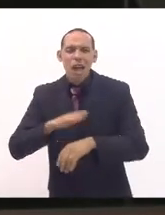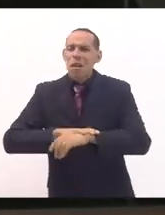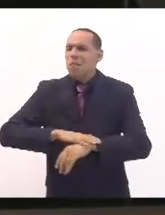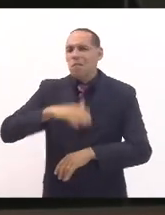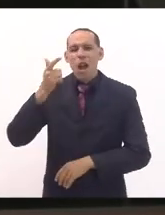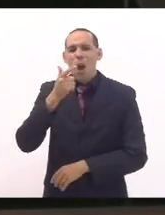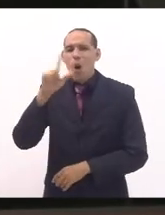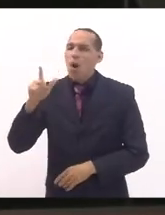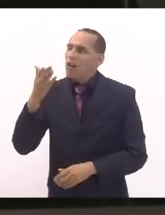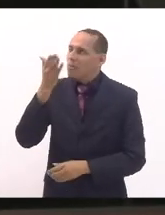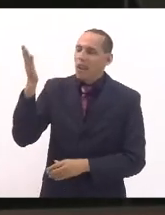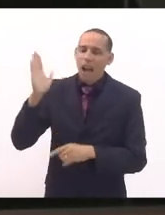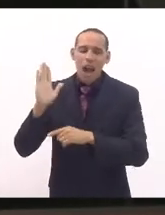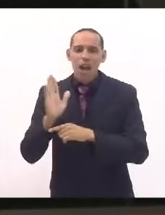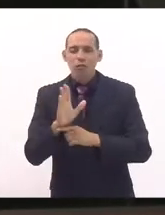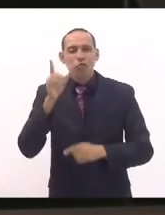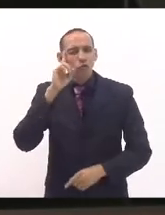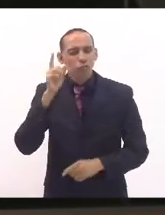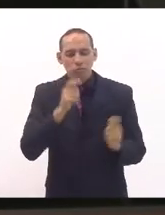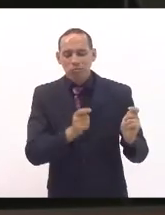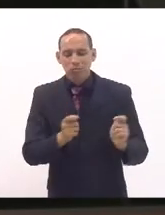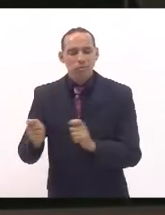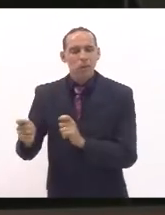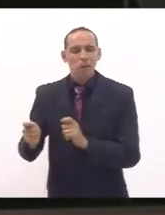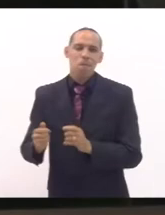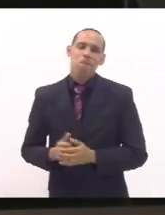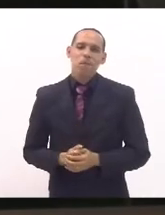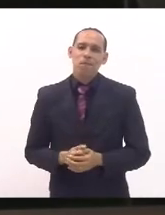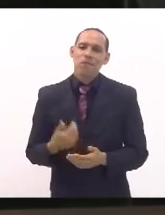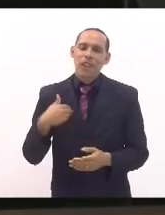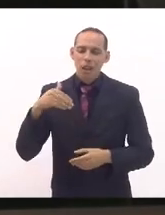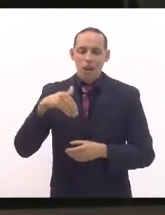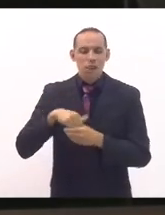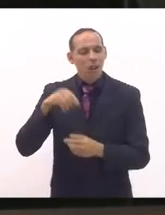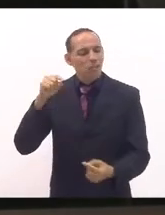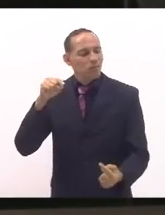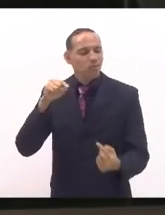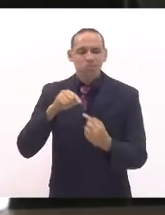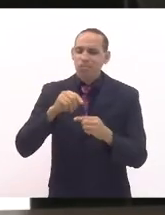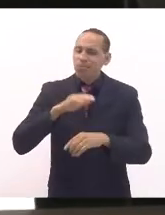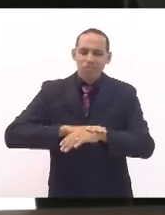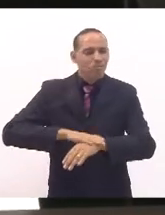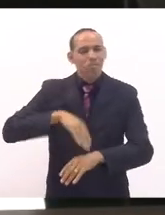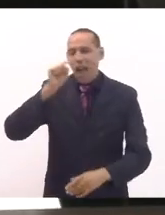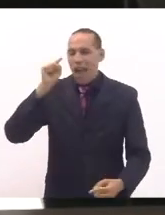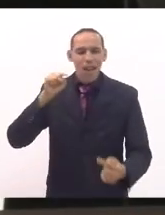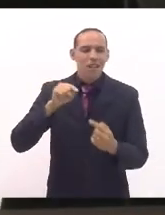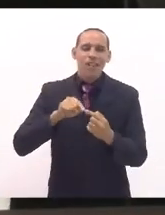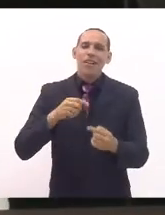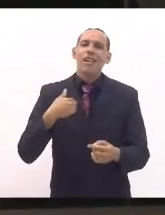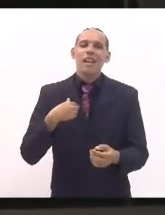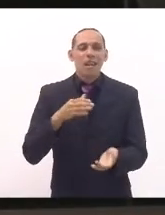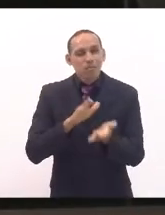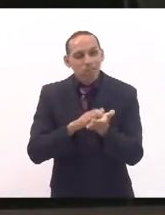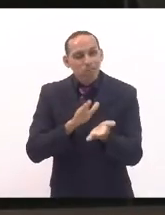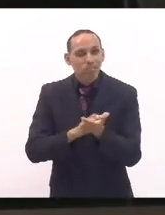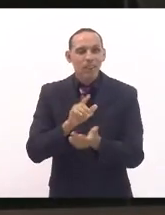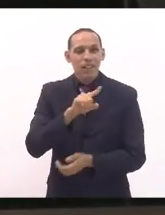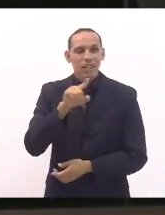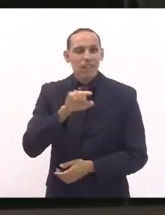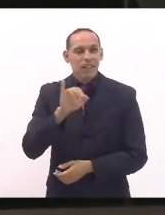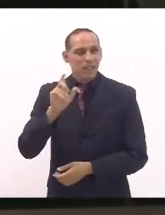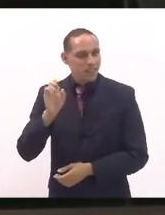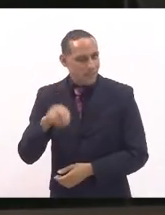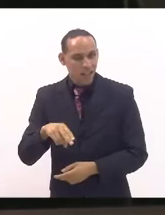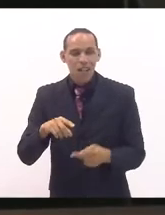as torcidas ajudam cotidianamente. Então, declaro aqui meu voto mais que favorável. Saúdo o deputado Zeidan, saúdo